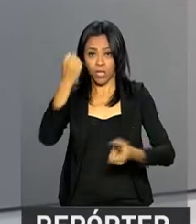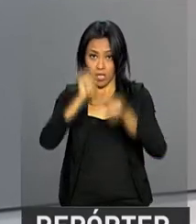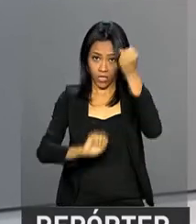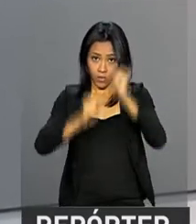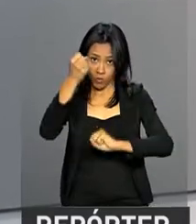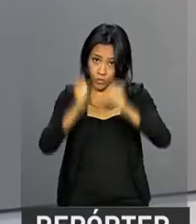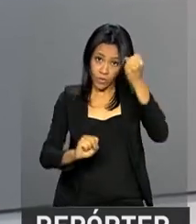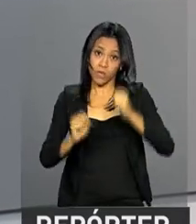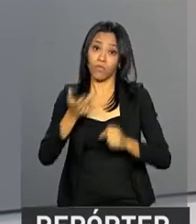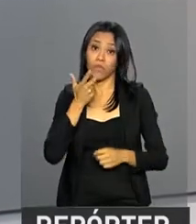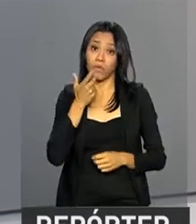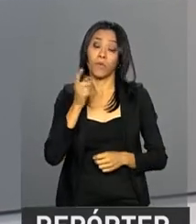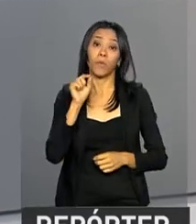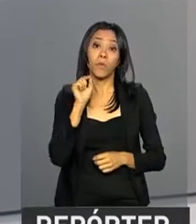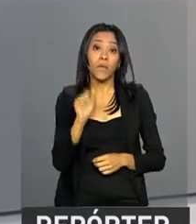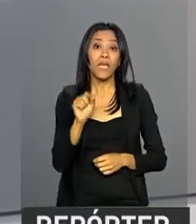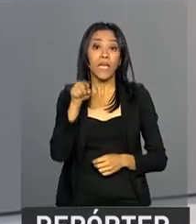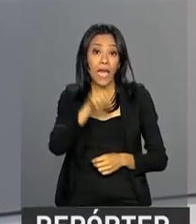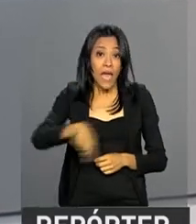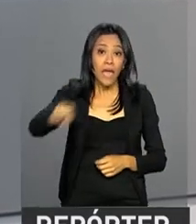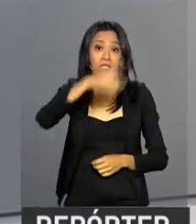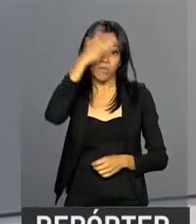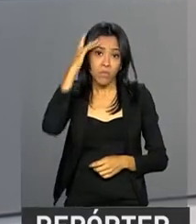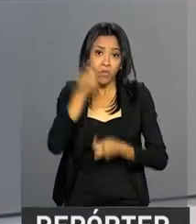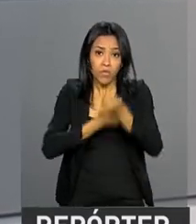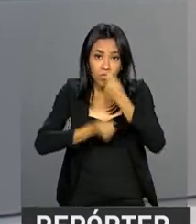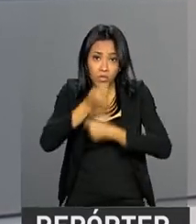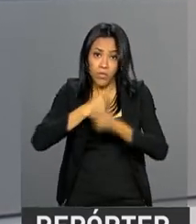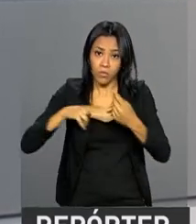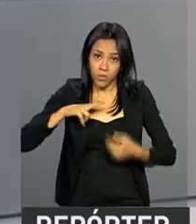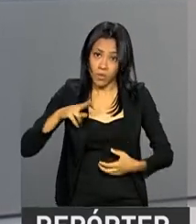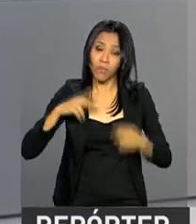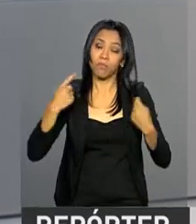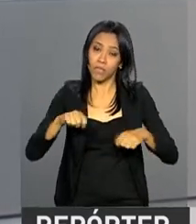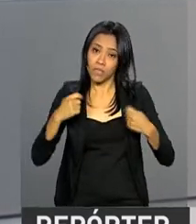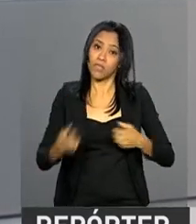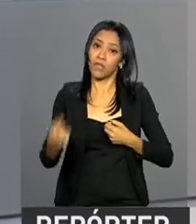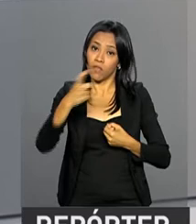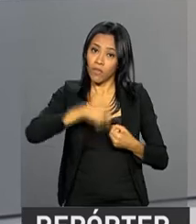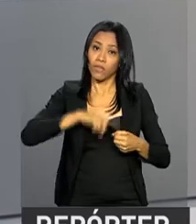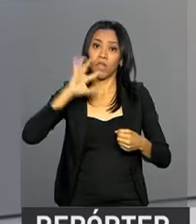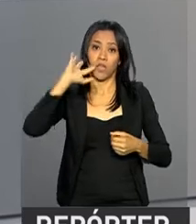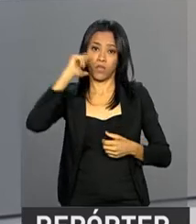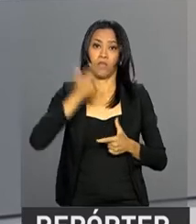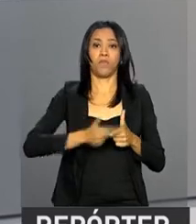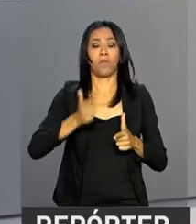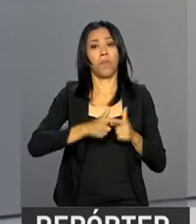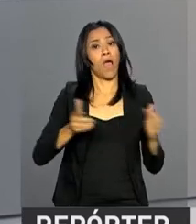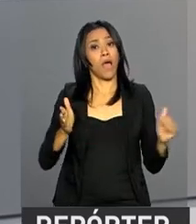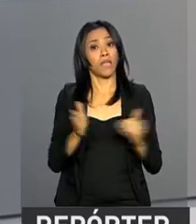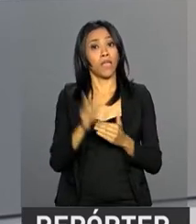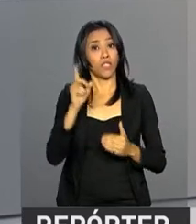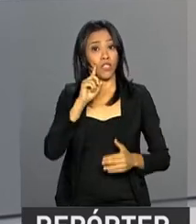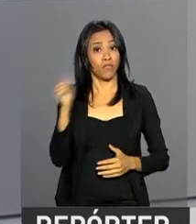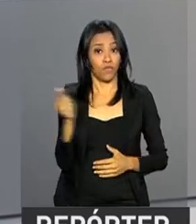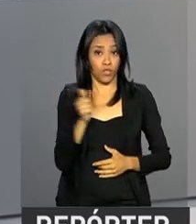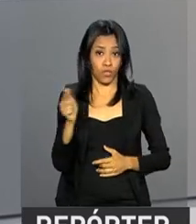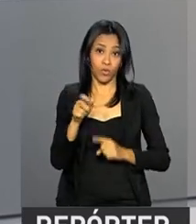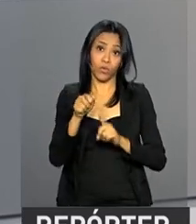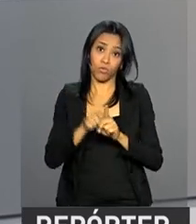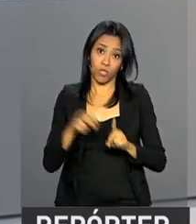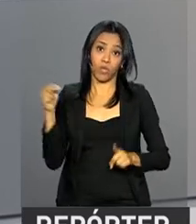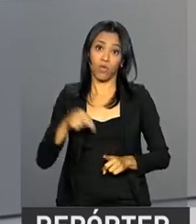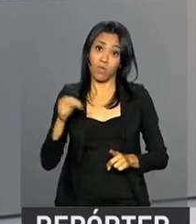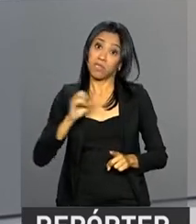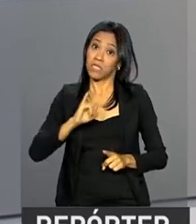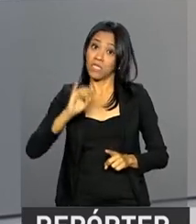serviços esses micro empreendedores devem regularizar a situação até o dia 22 de novembro caso contrário poderá ocorrer o